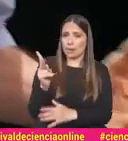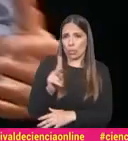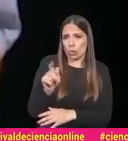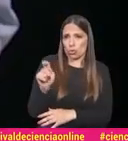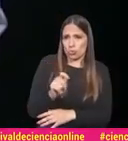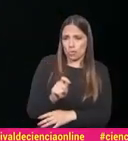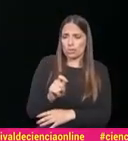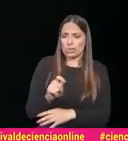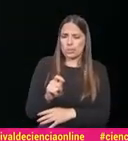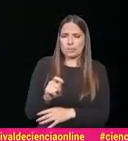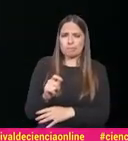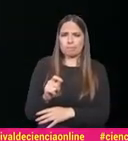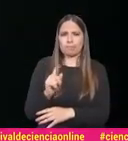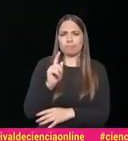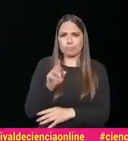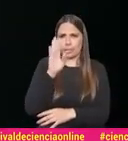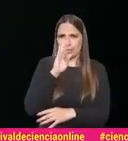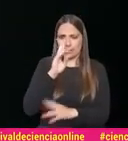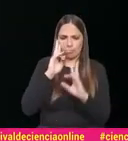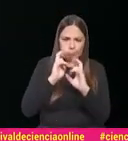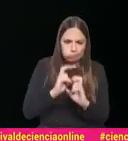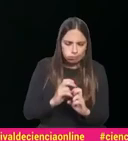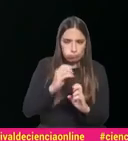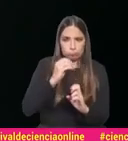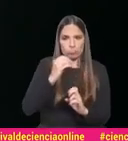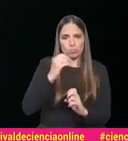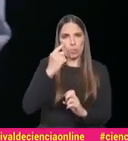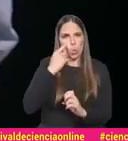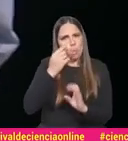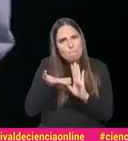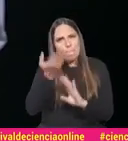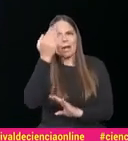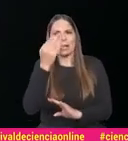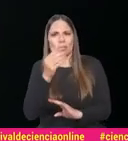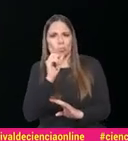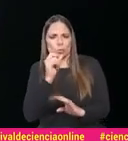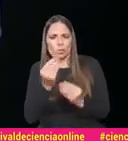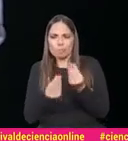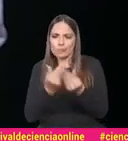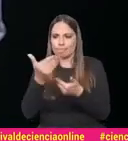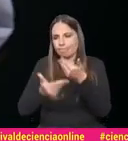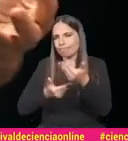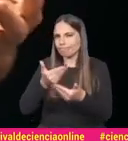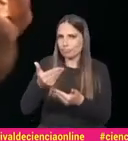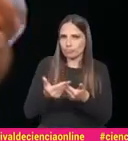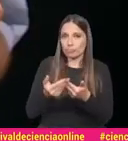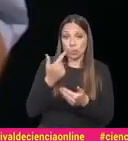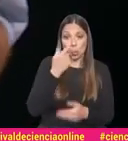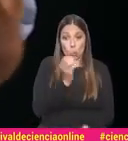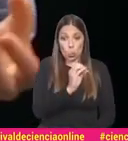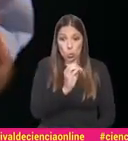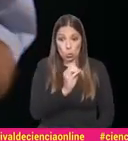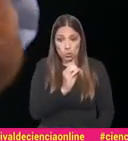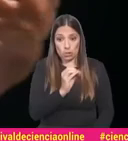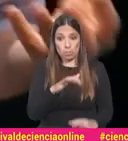íamos sabendo é que com mais conhecimento é a única forma de poder lidar com uma situação de desconhecido e